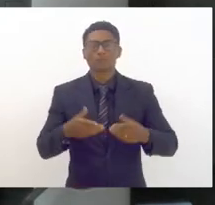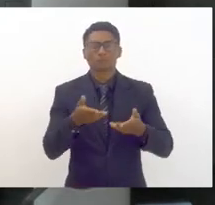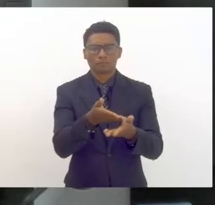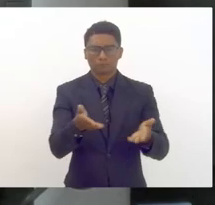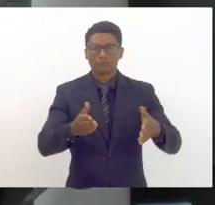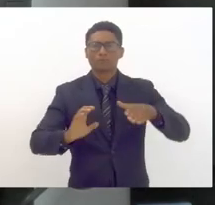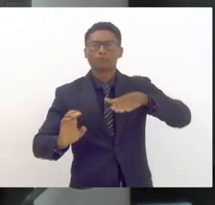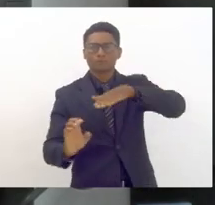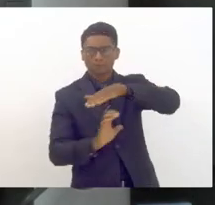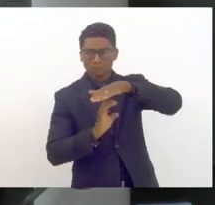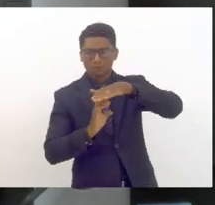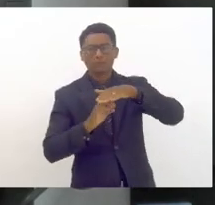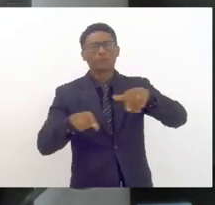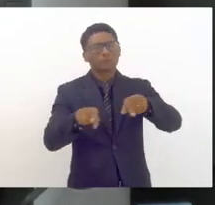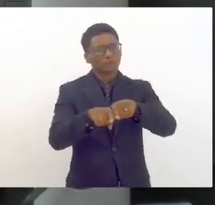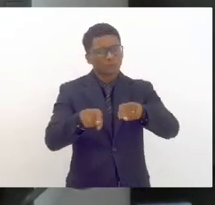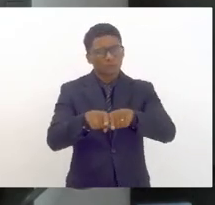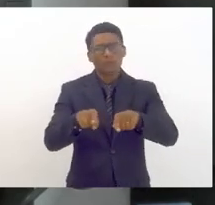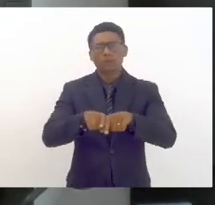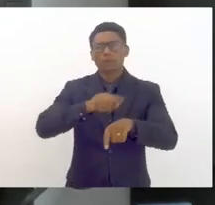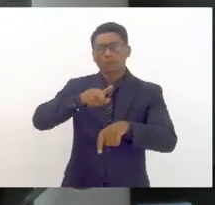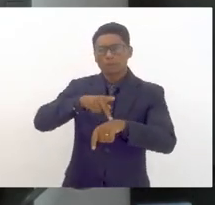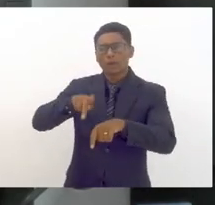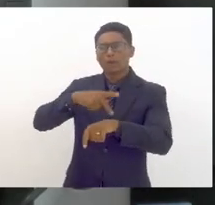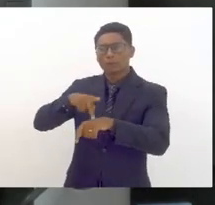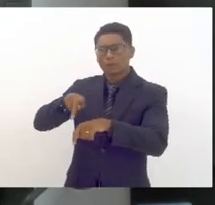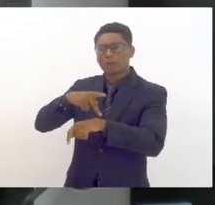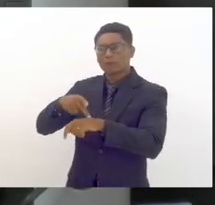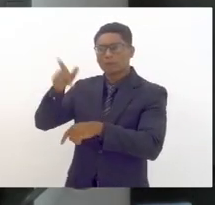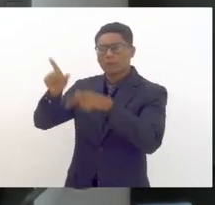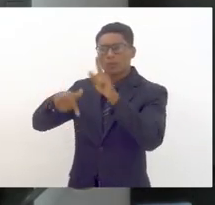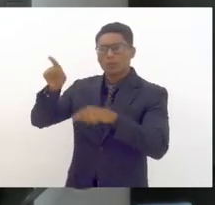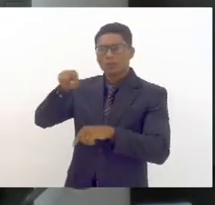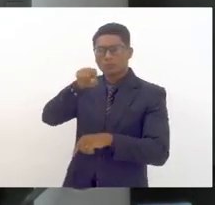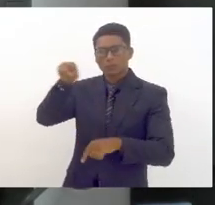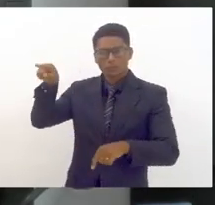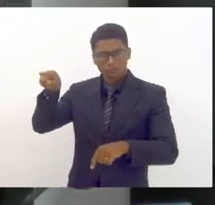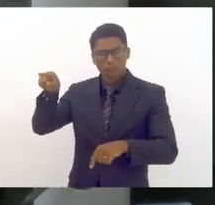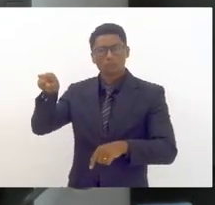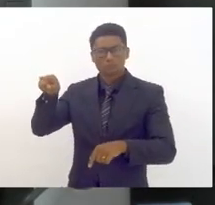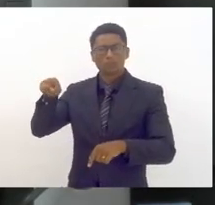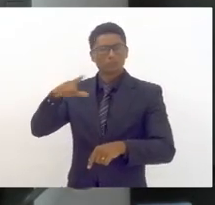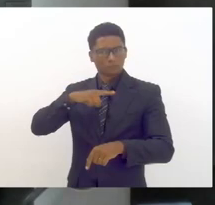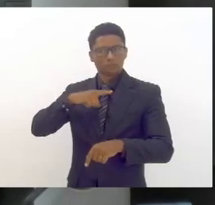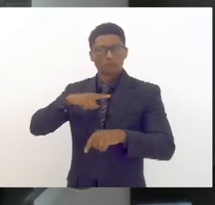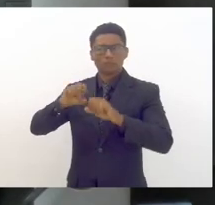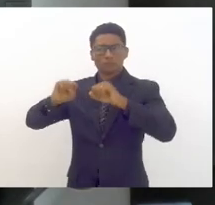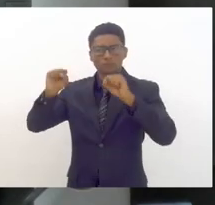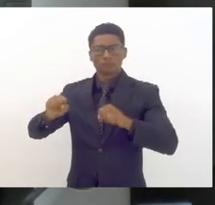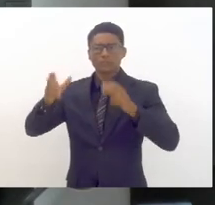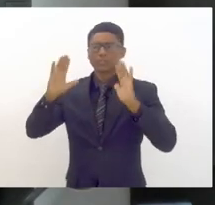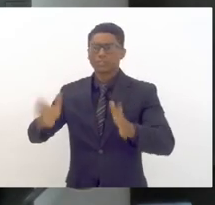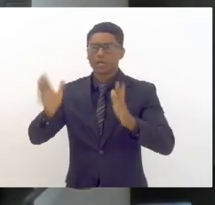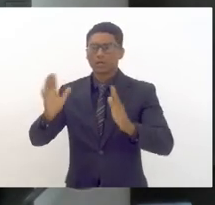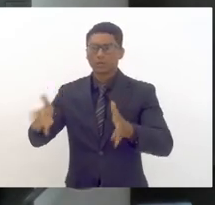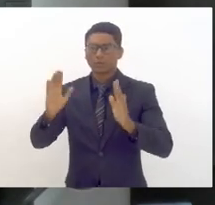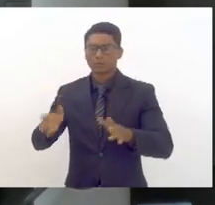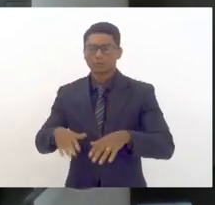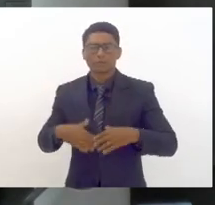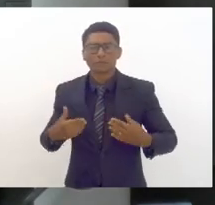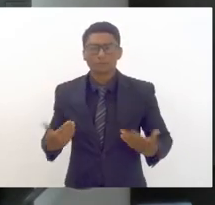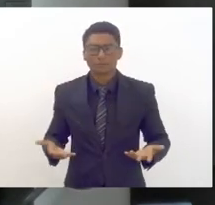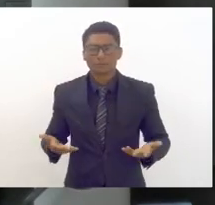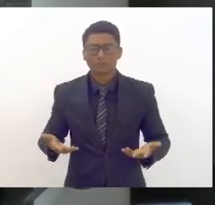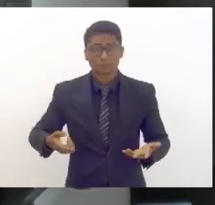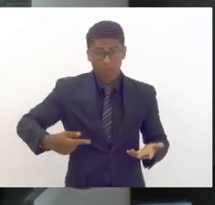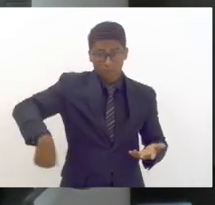que atuam internacionalmente, elas já possuem esse sistema em operação em outros países. Aí a gente